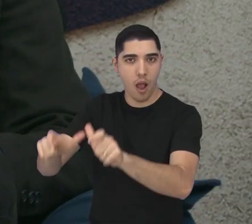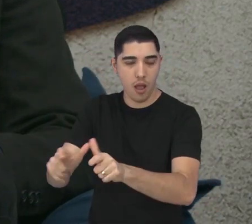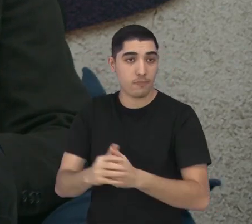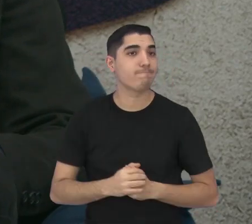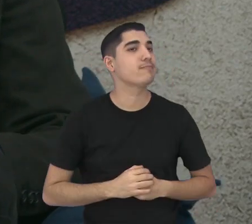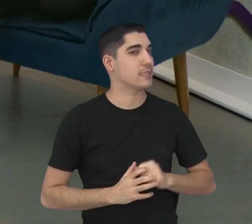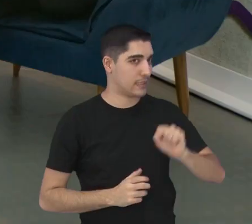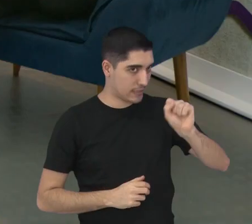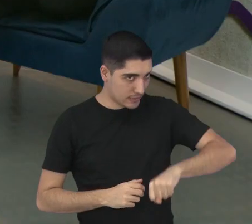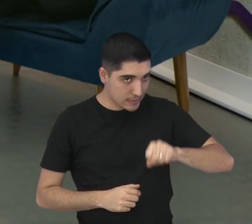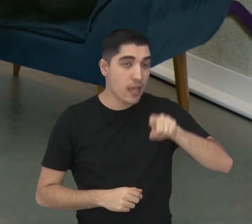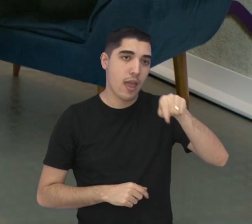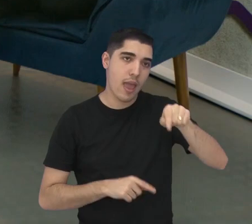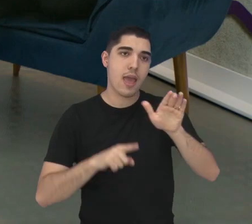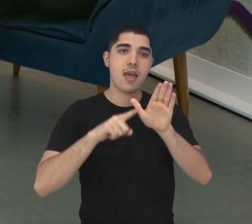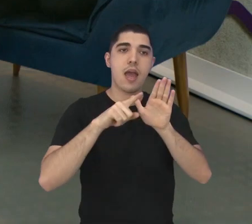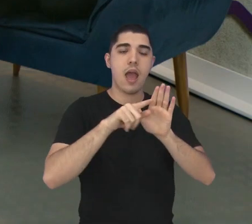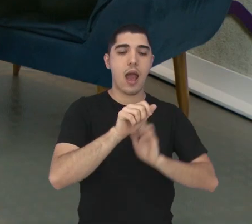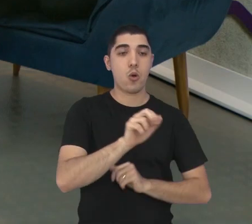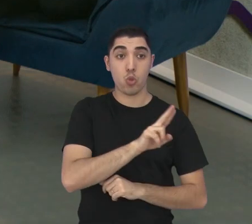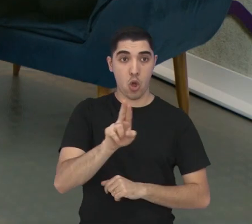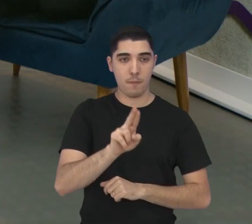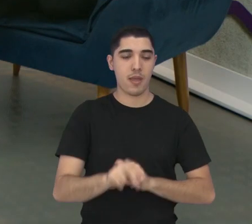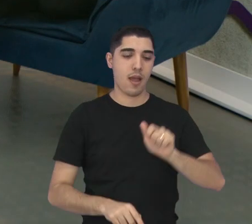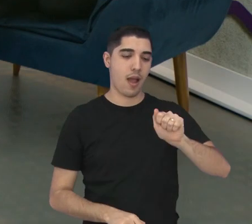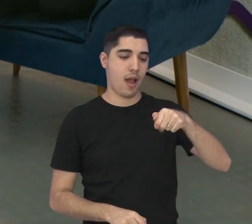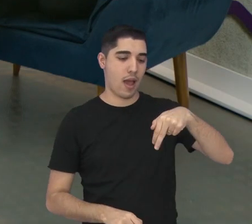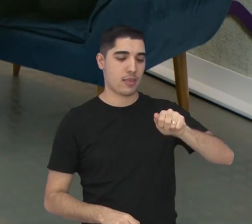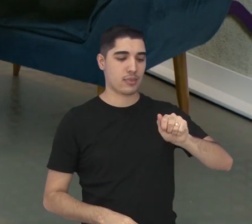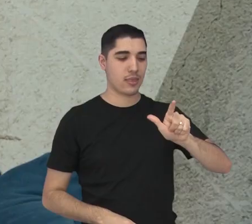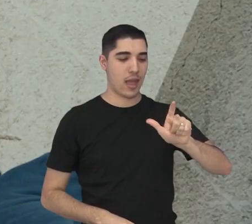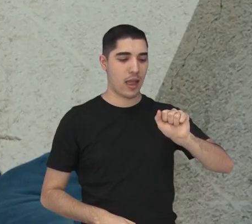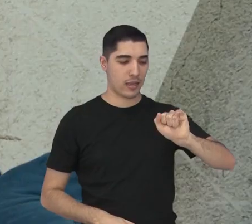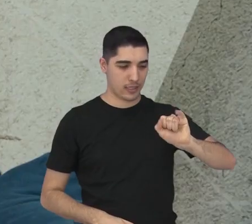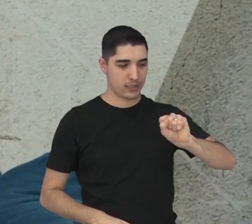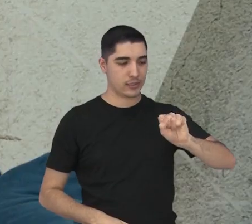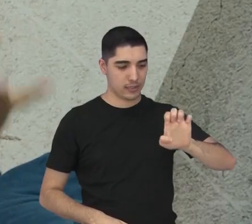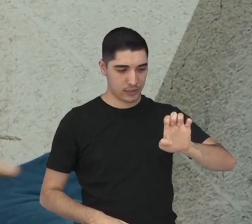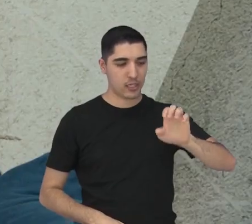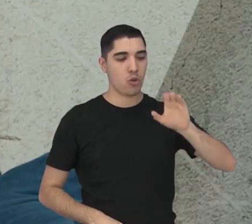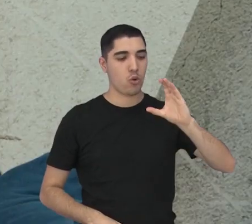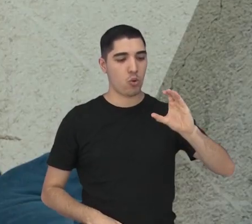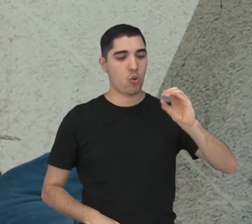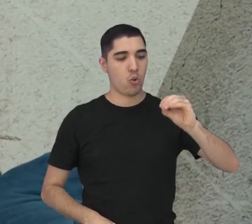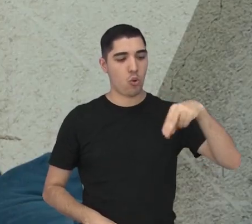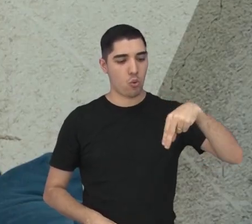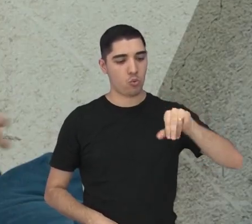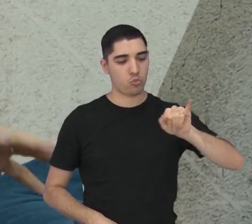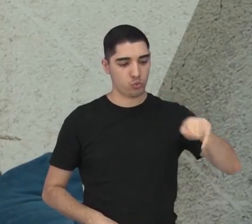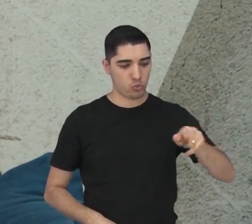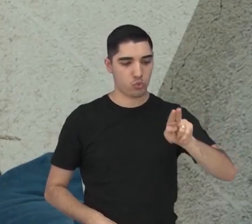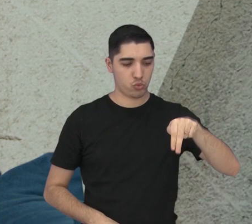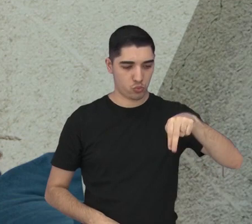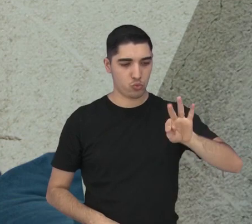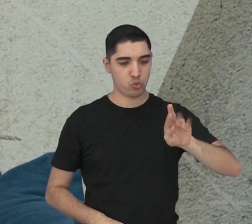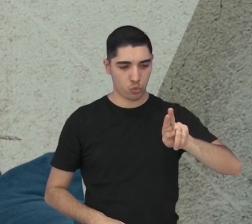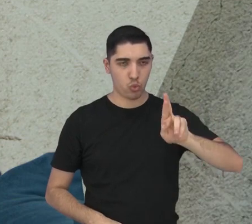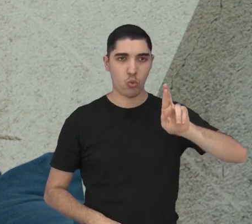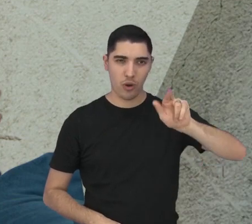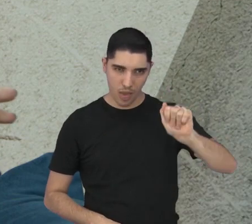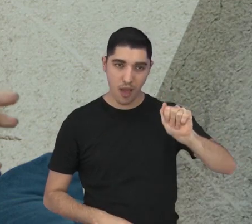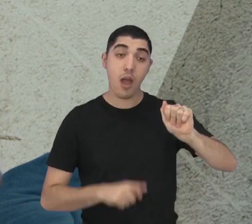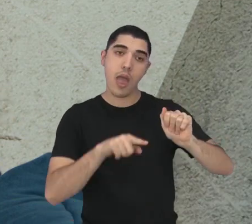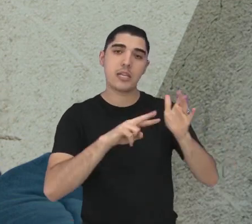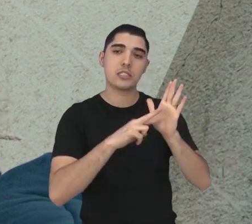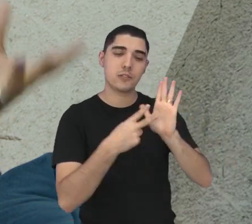ali. Exatamente, isso nós chamamos de análise de conjuntura. O serviço social faz análise de conjuntura. A gente consegue fazer uma